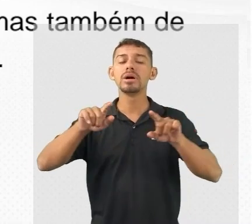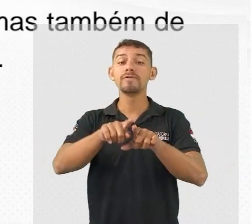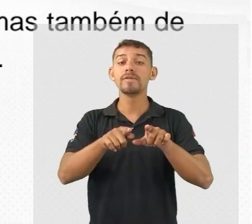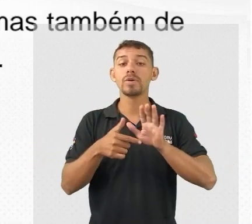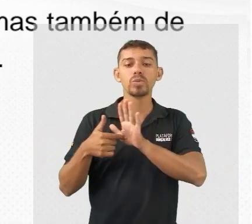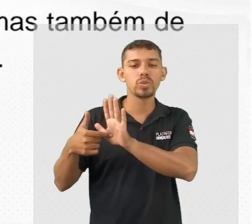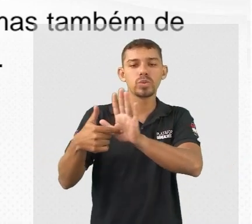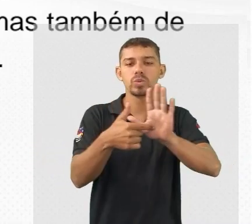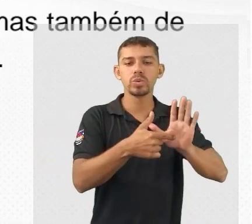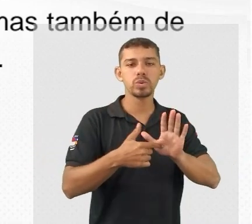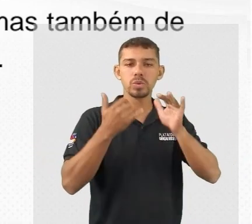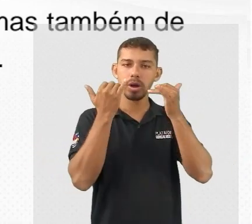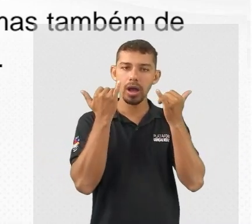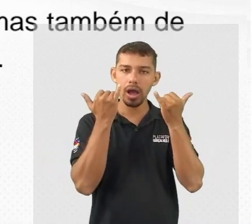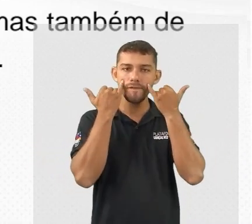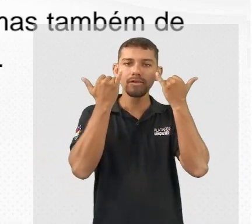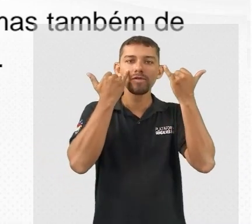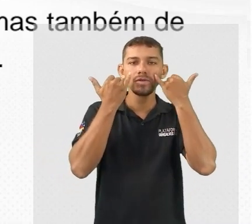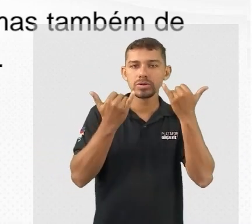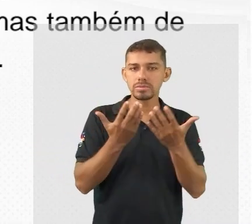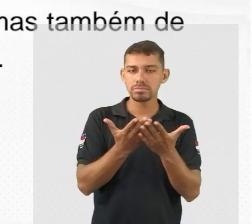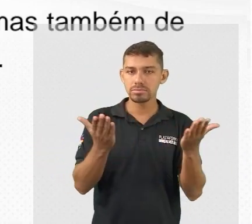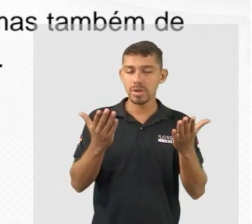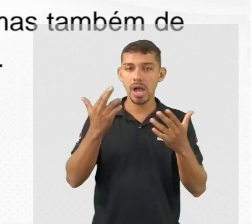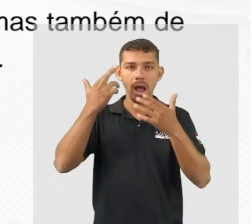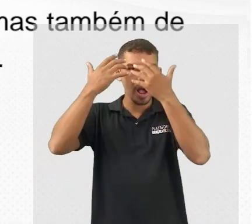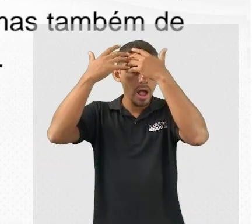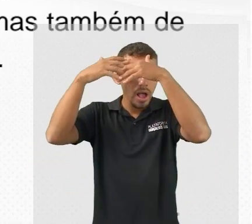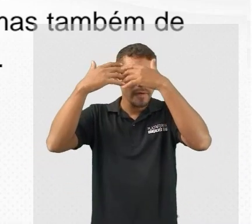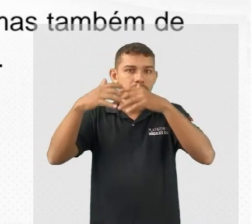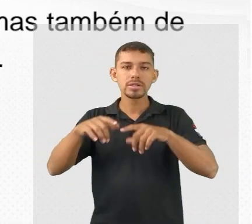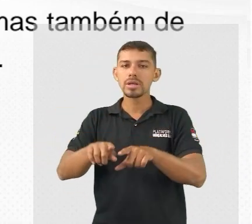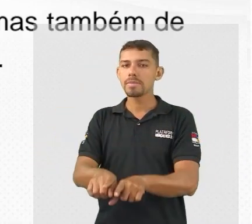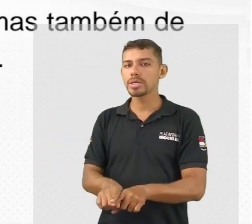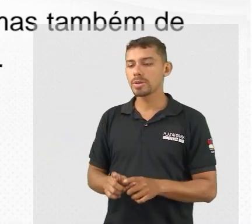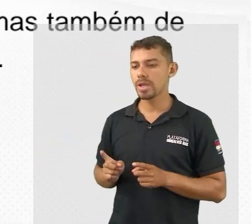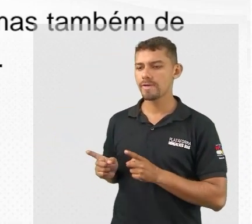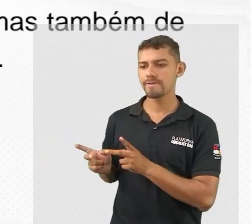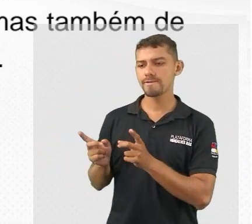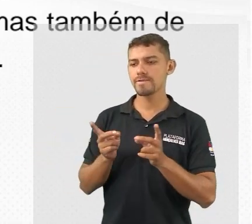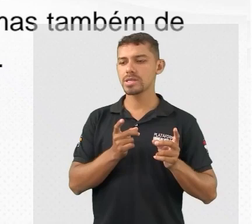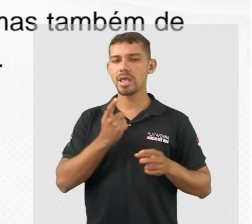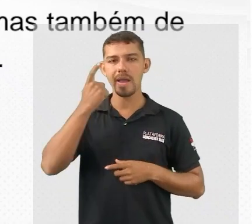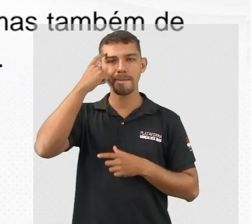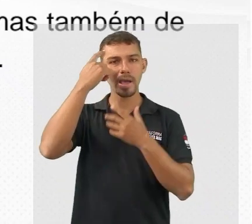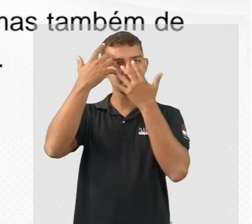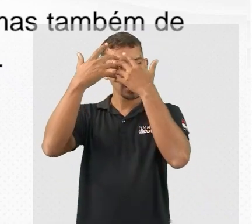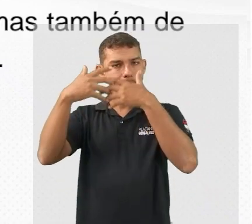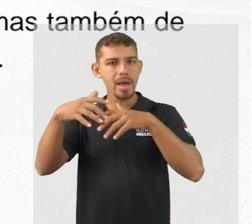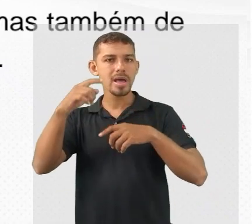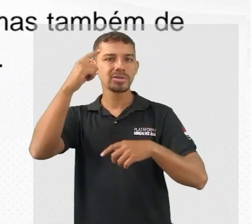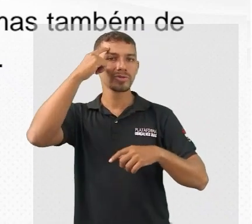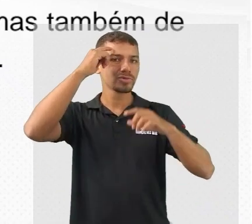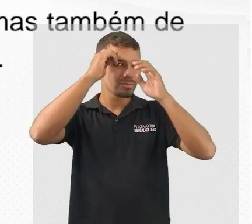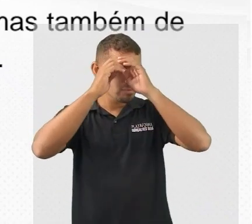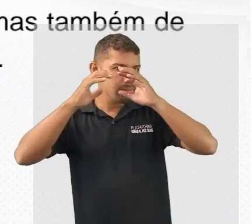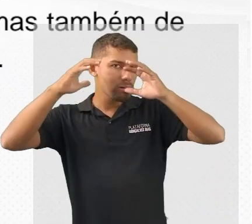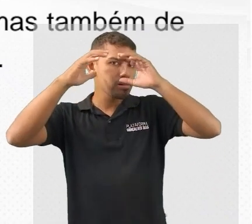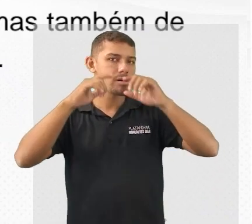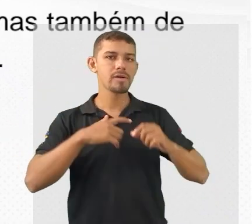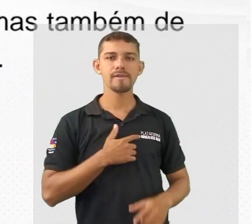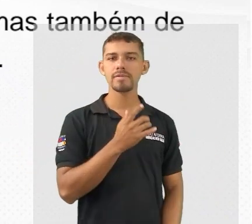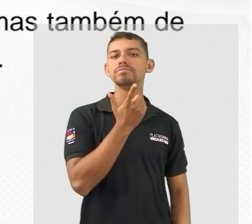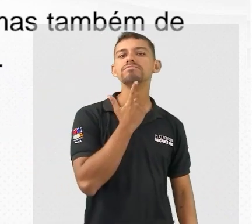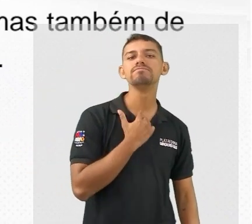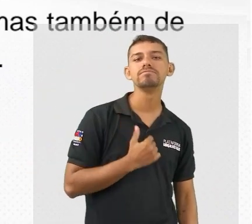levar a informação e a reflexão, mas também para vender, né, pensamentos, valores e desejos, né,